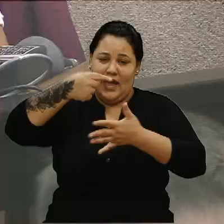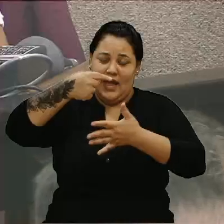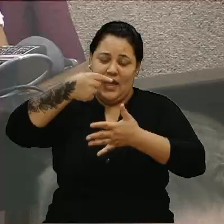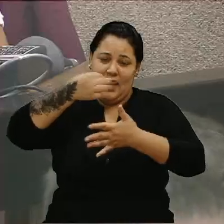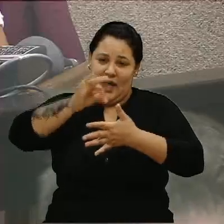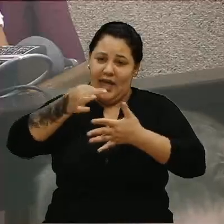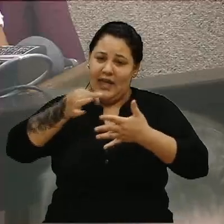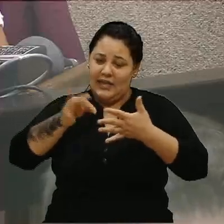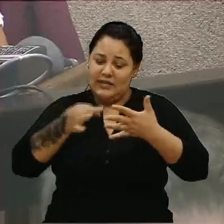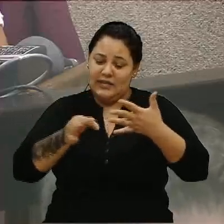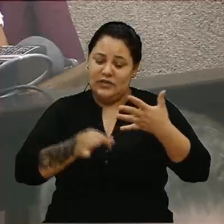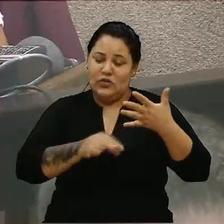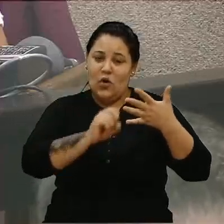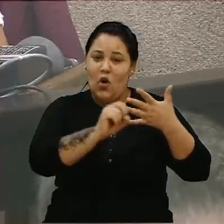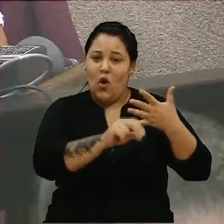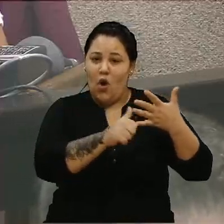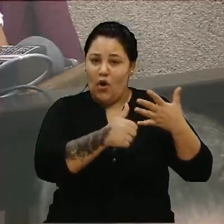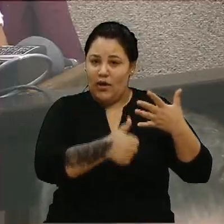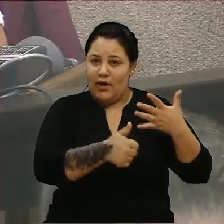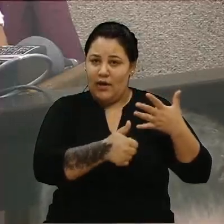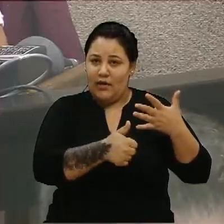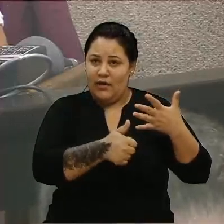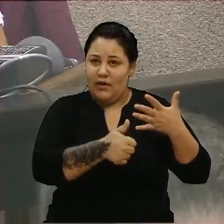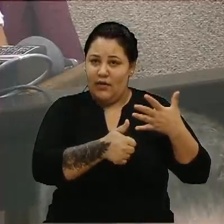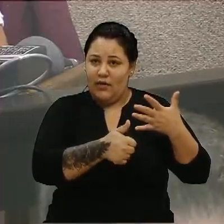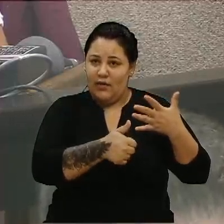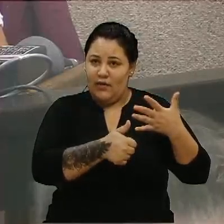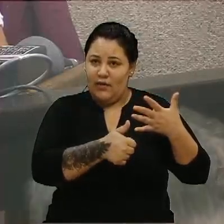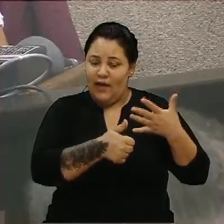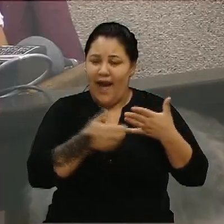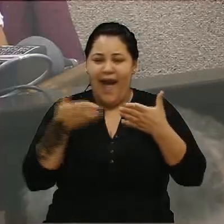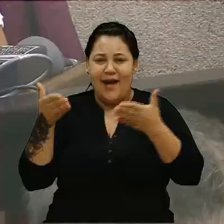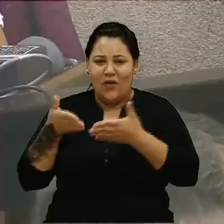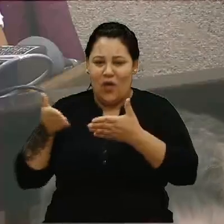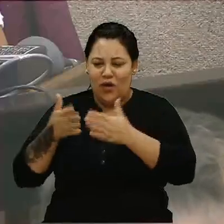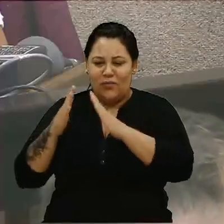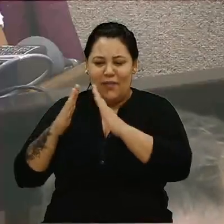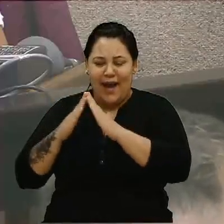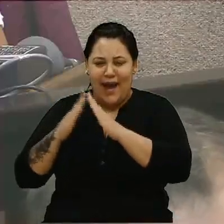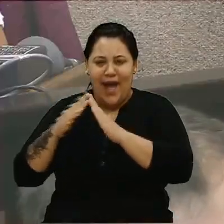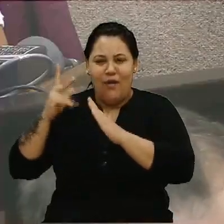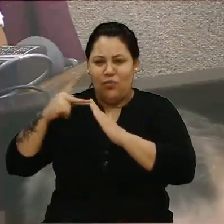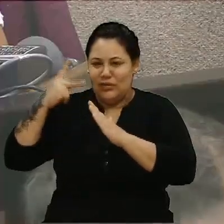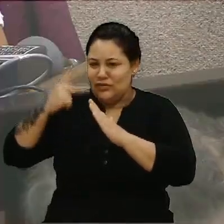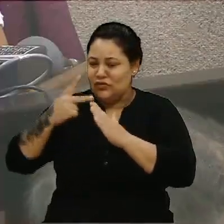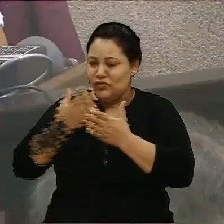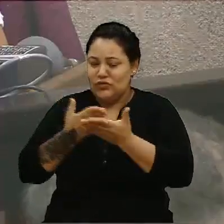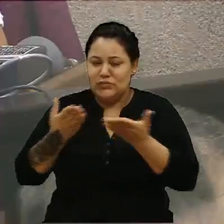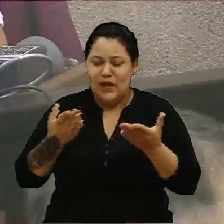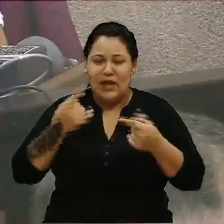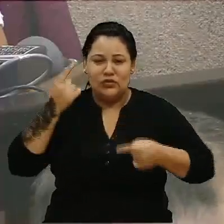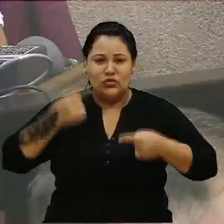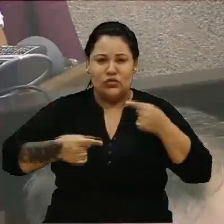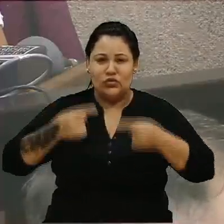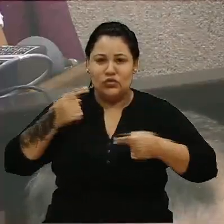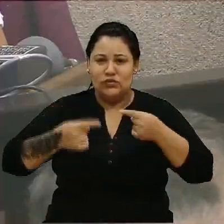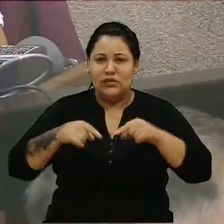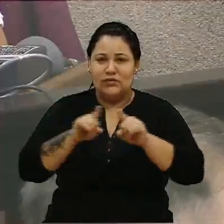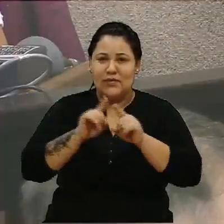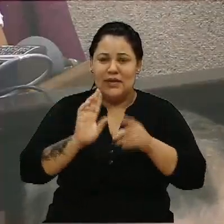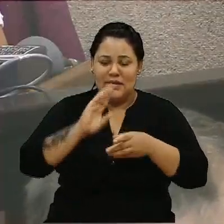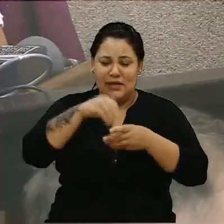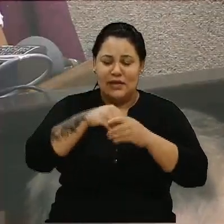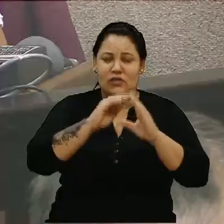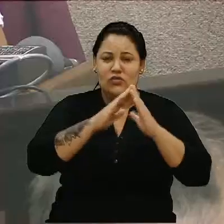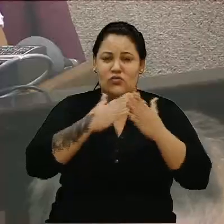questionáveis, né? E as pessoas podem dizer. Agora, numa casa política, num espaço de debate, numa